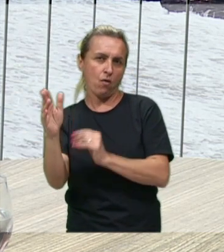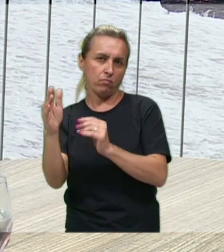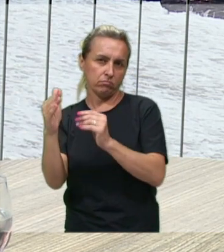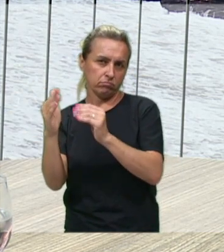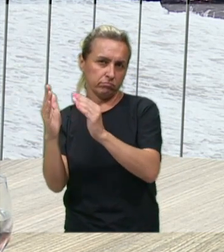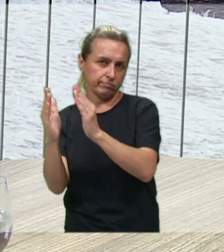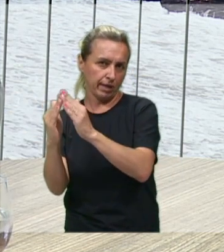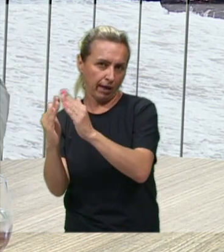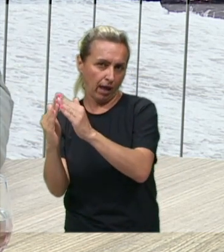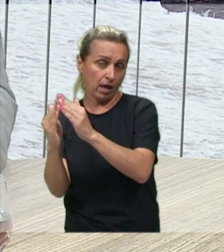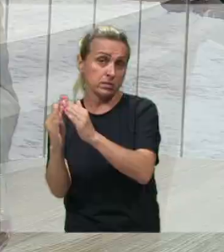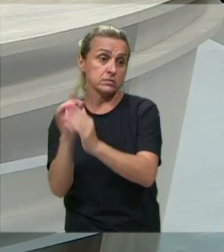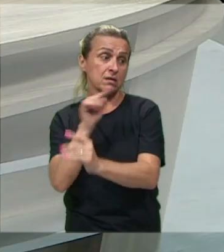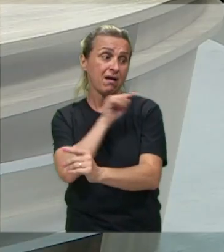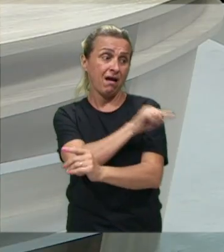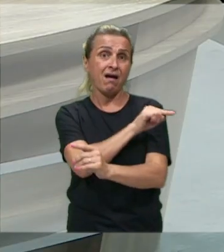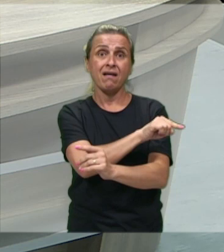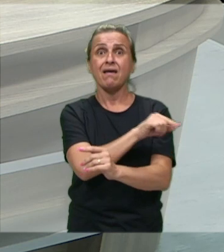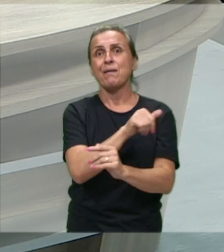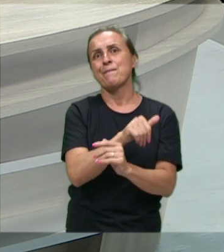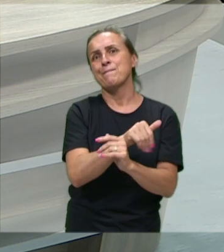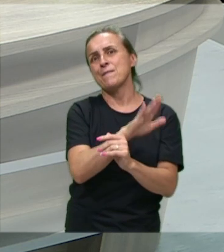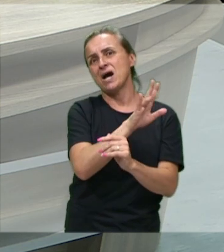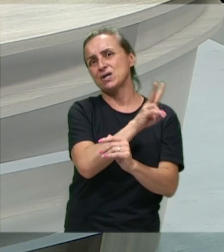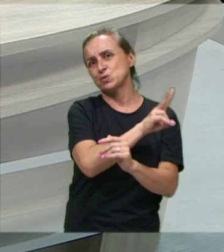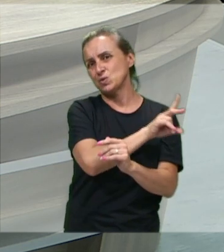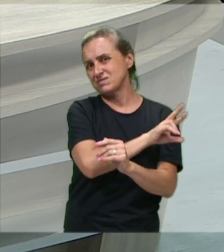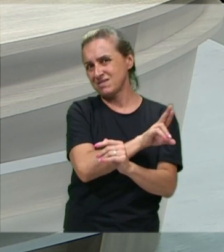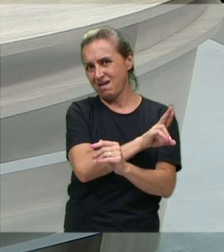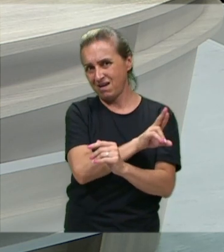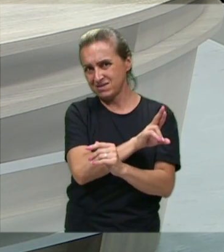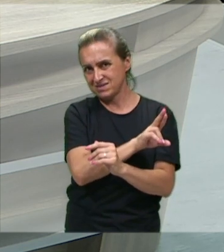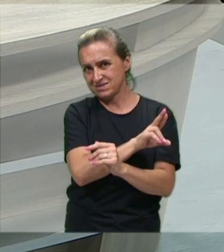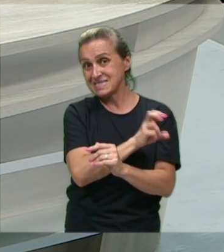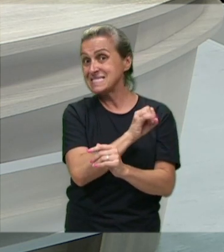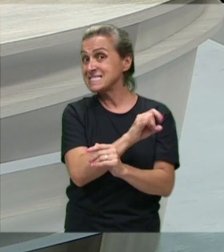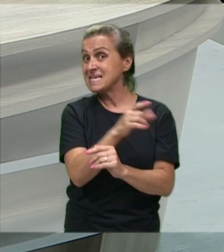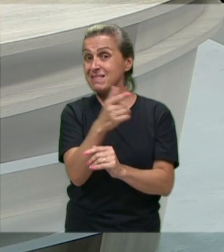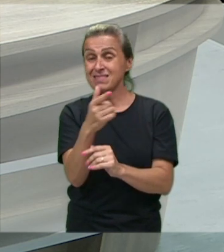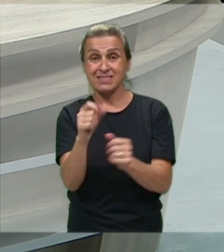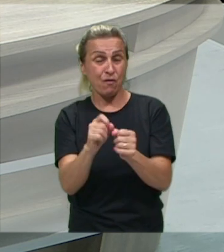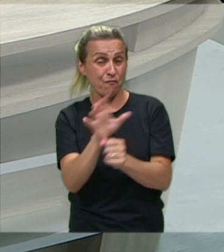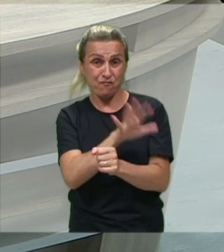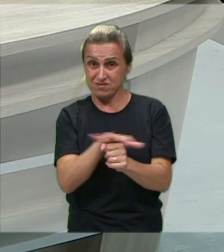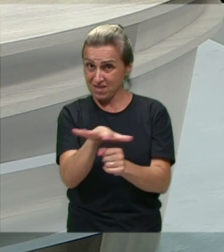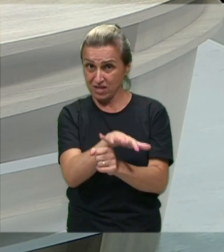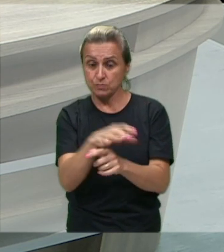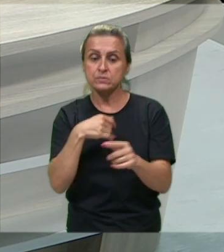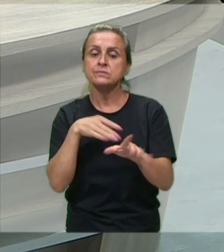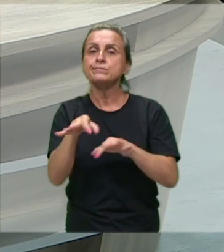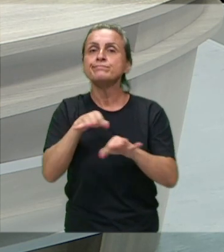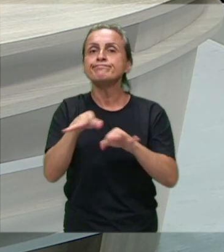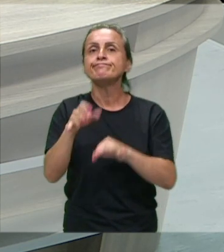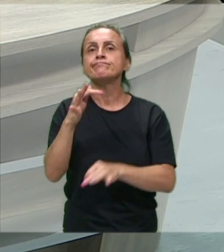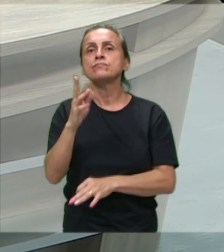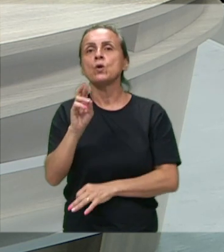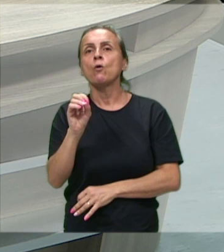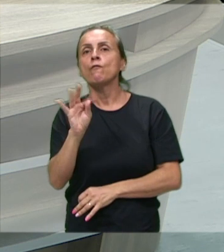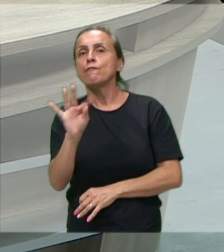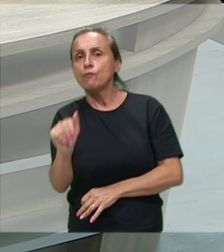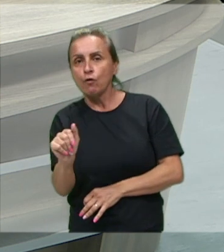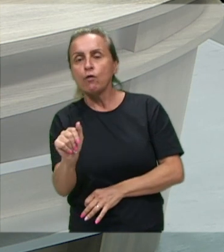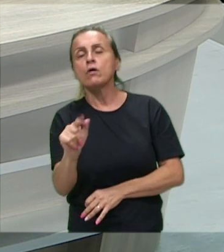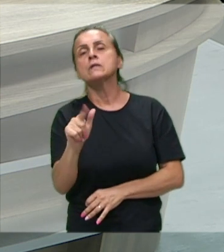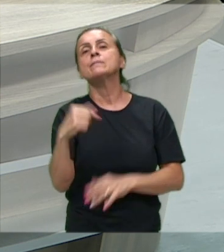ajudar. Se não fizer isso, vai ter que parar a frota. Eu acho que o bom senso entre a indústria, o armador e o pescador foi feito, olha, vamos reduzir um pouco